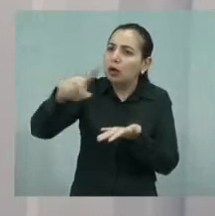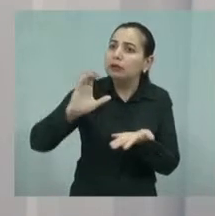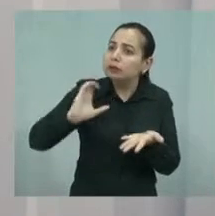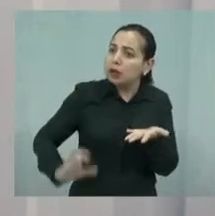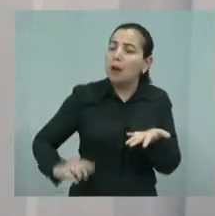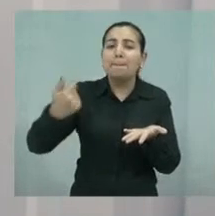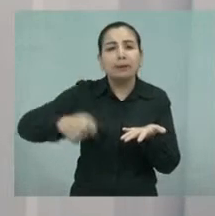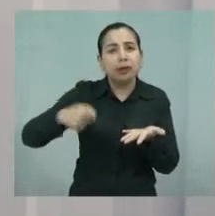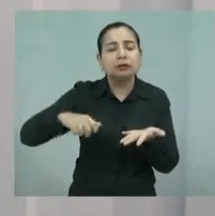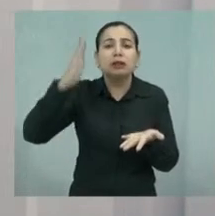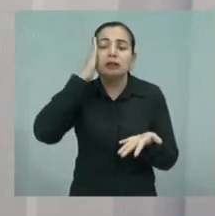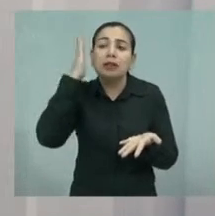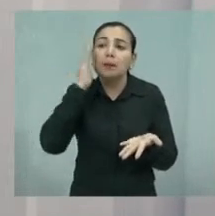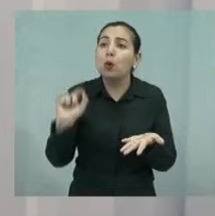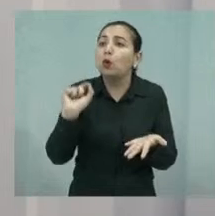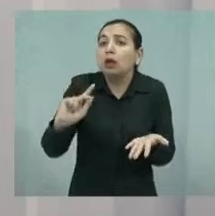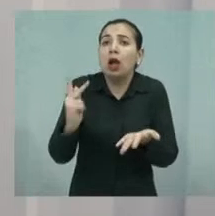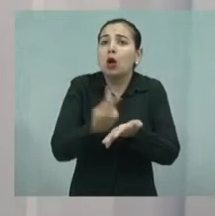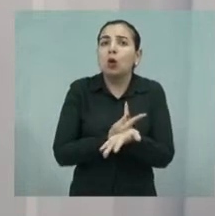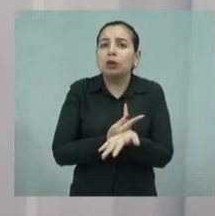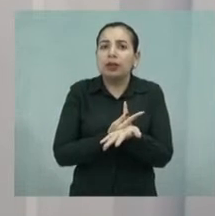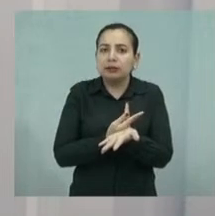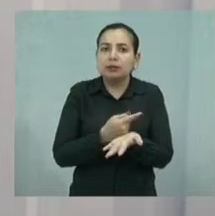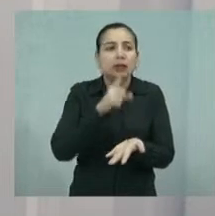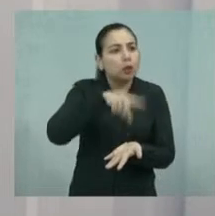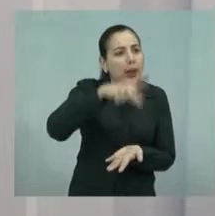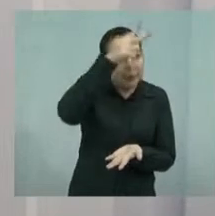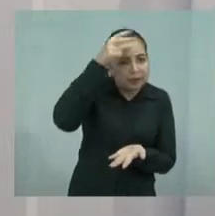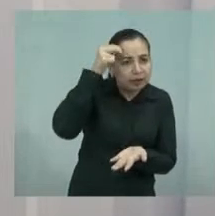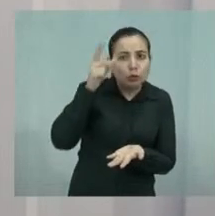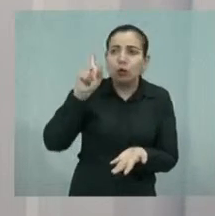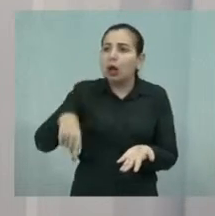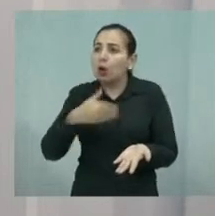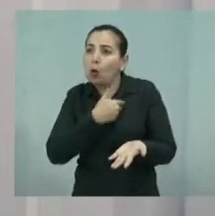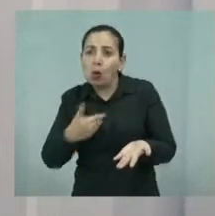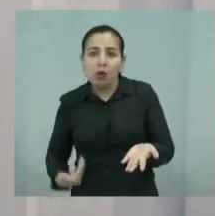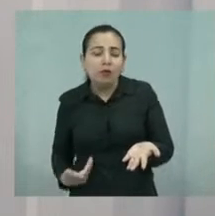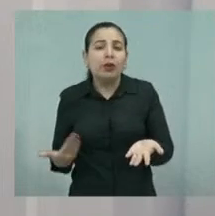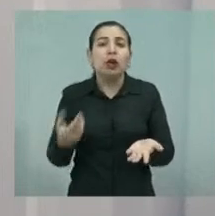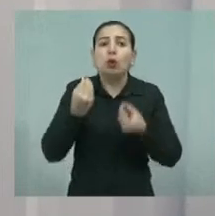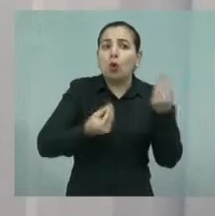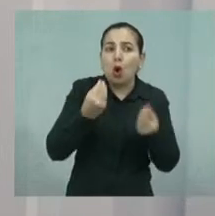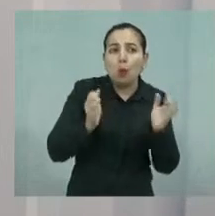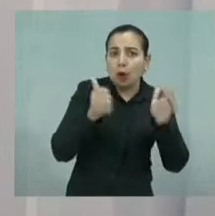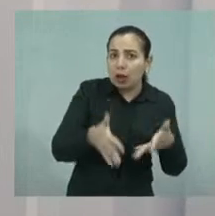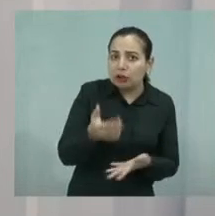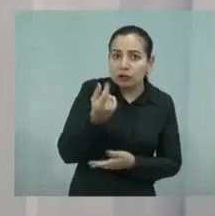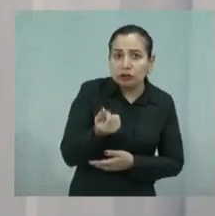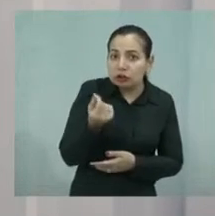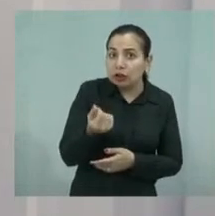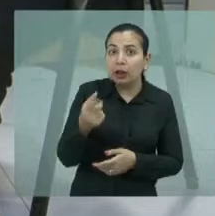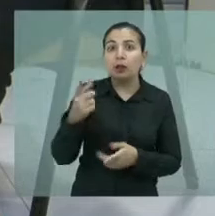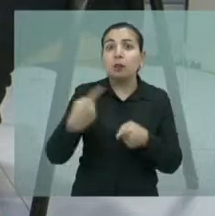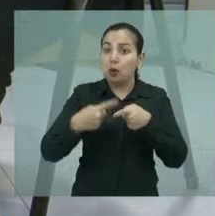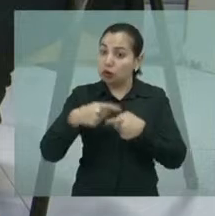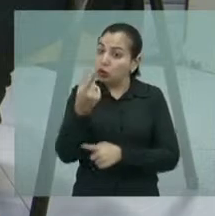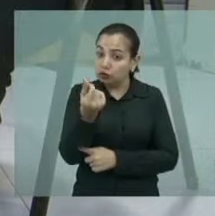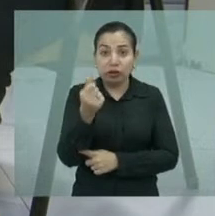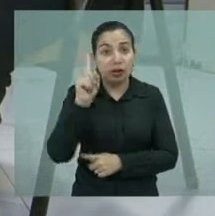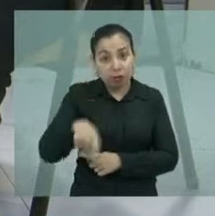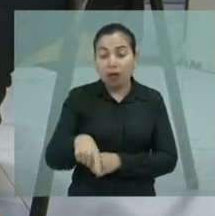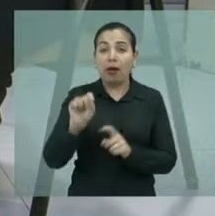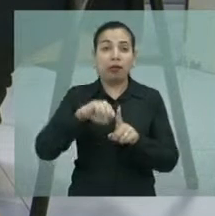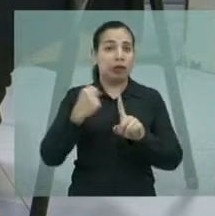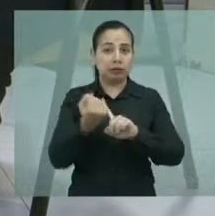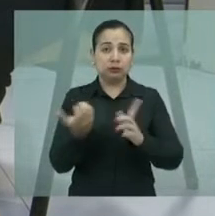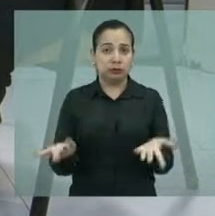mais a par do que acontece, esteja cada vez mais acompanhando como é utilizado o recurso que é dele. Exatamente.